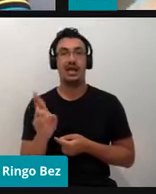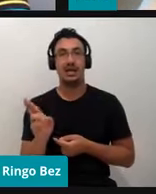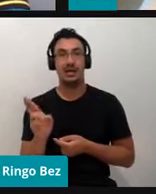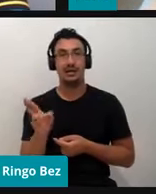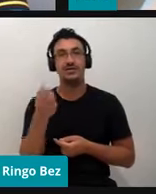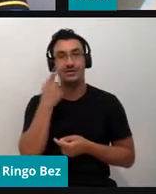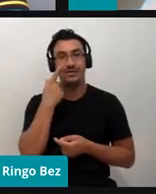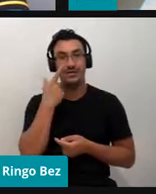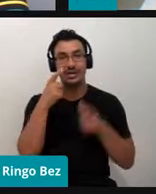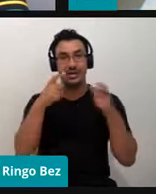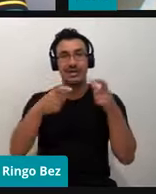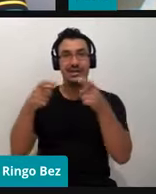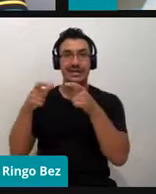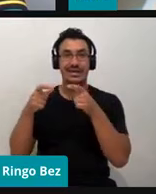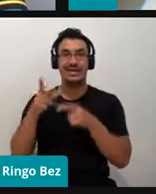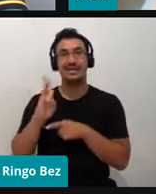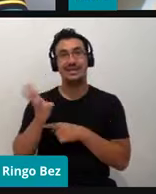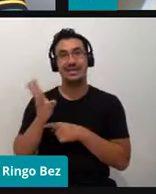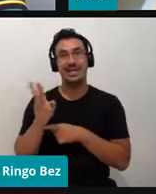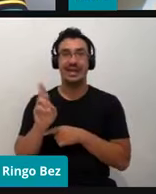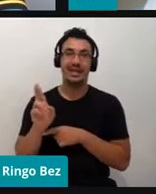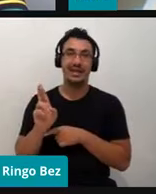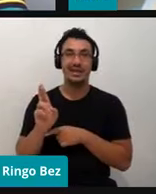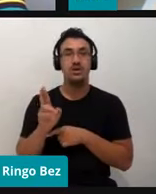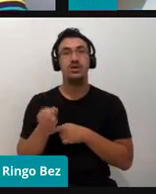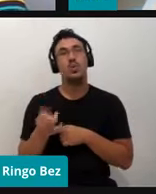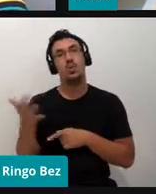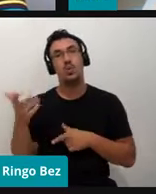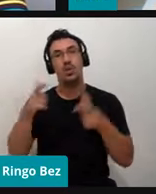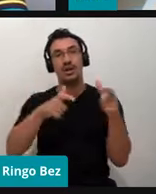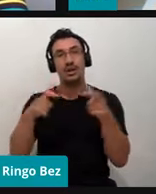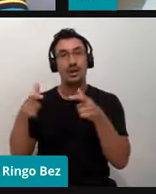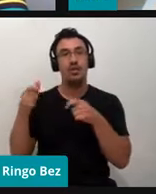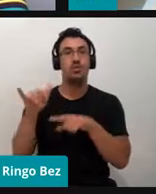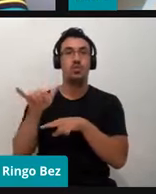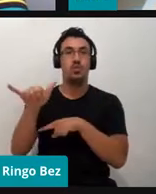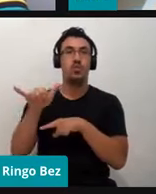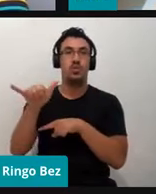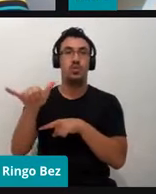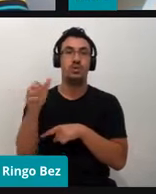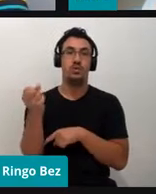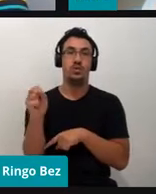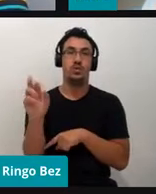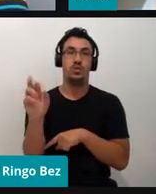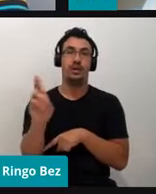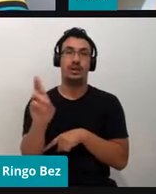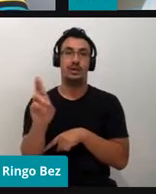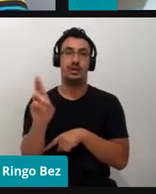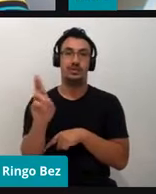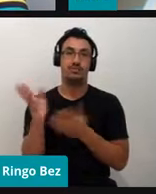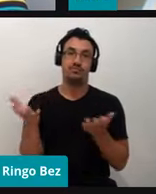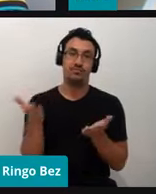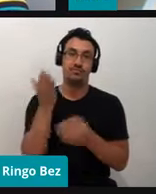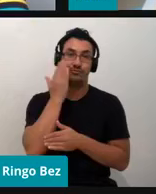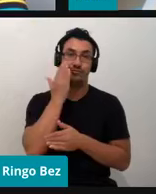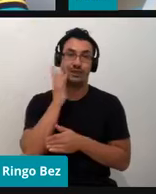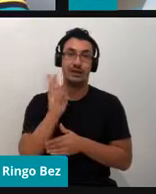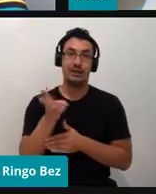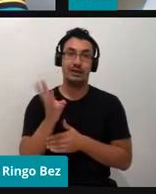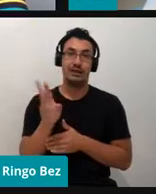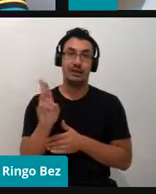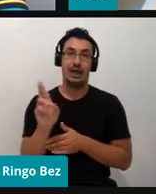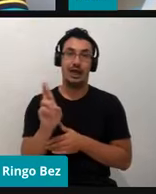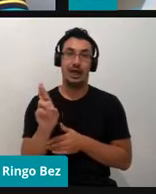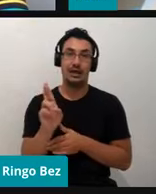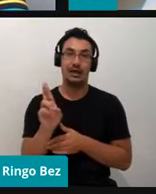lugar, no comércio em geral, né? Em alguns lugares mais caro, no aeroporto, R$8. né? Mas R$ 3,00 meio litro